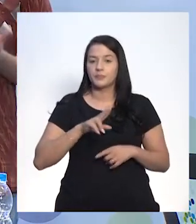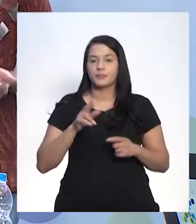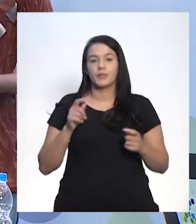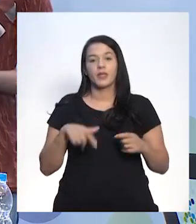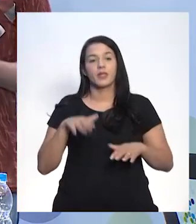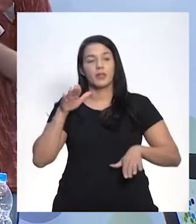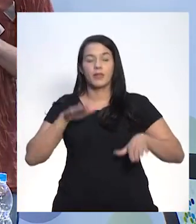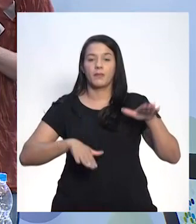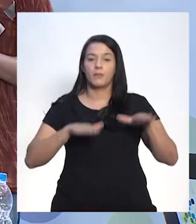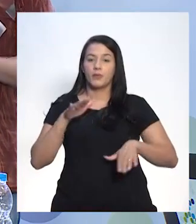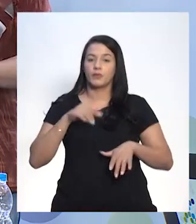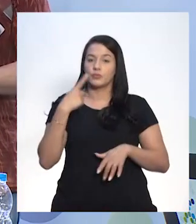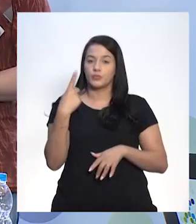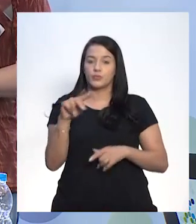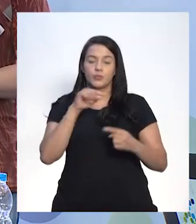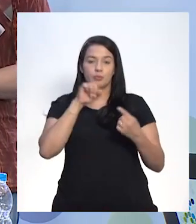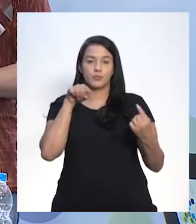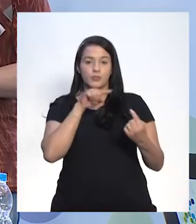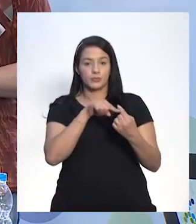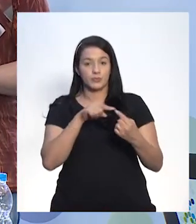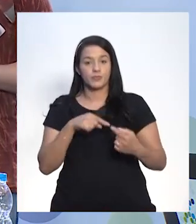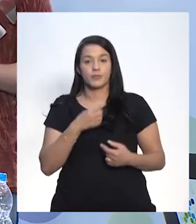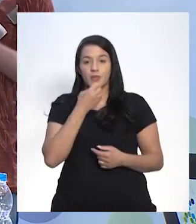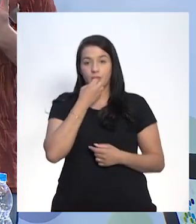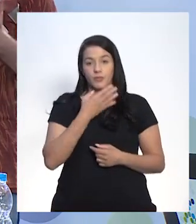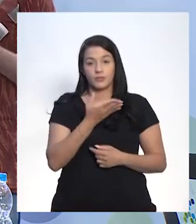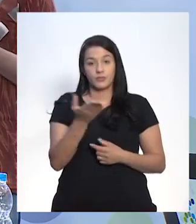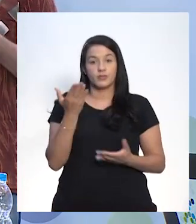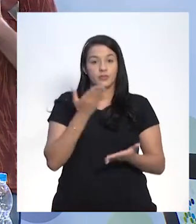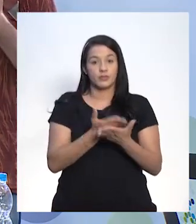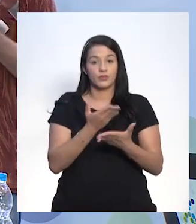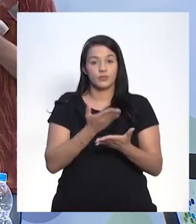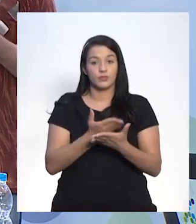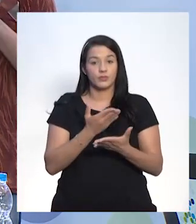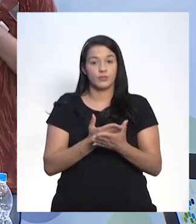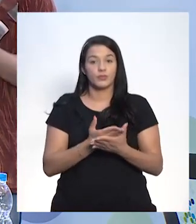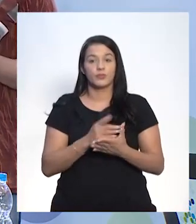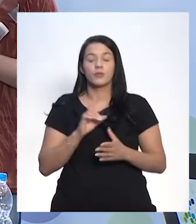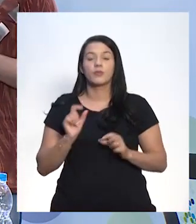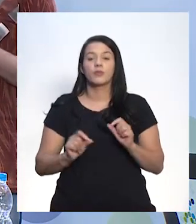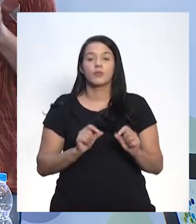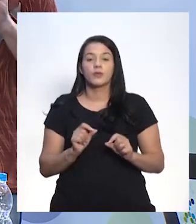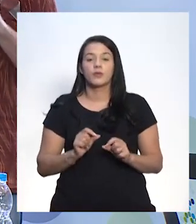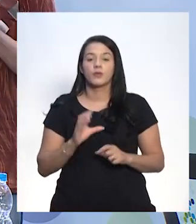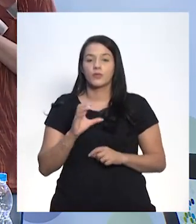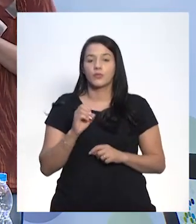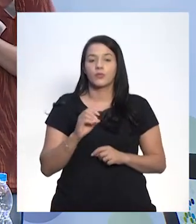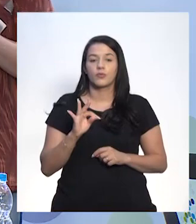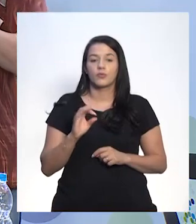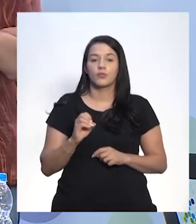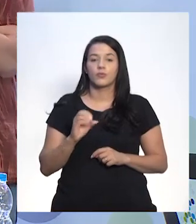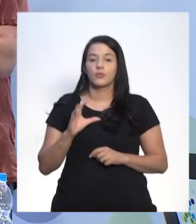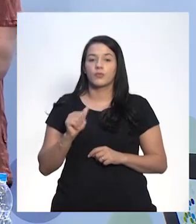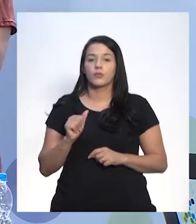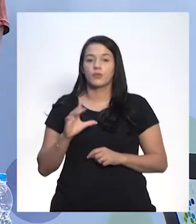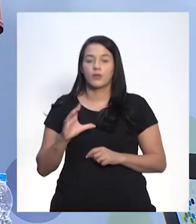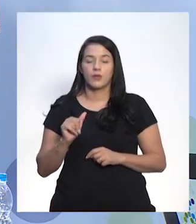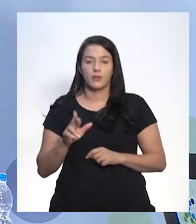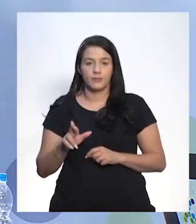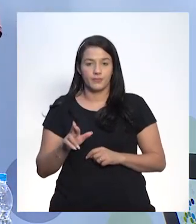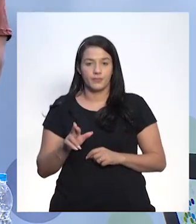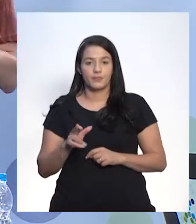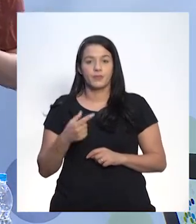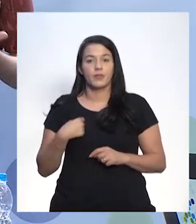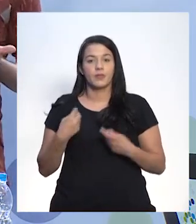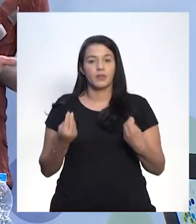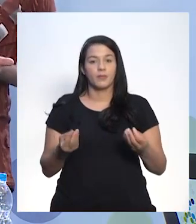depender do objetivo ali. Tem uma coisa que é interessante vocês estudarem, que a gente chama de collocation. O que é collocation? Às vezes você tem uma palavra que